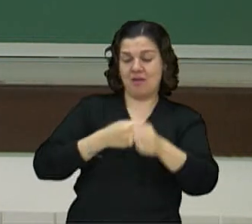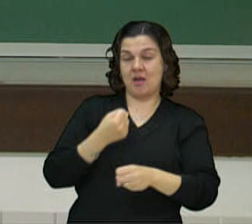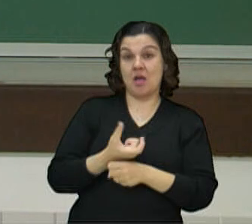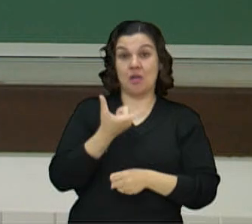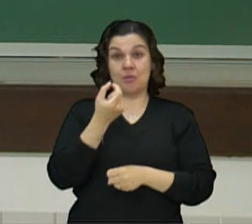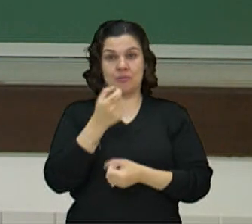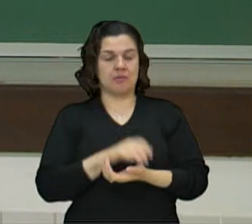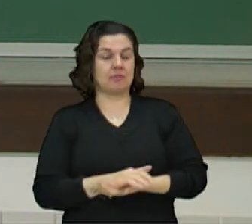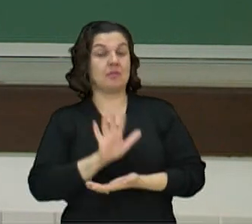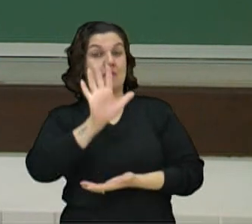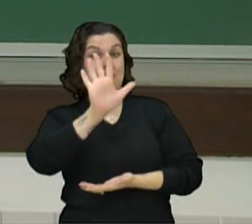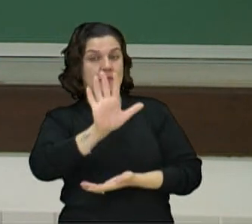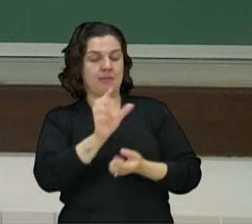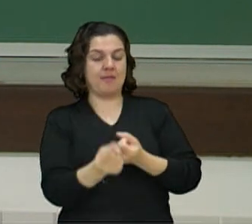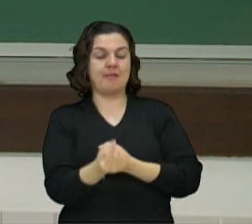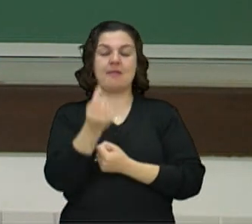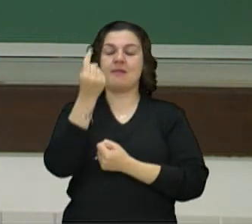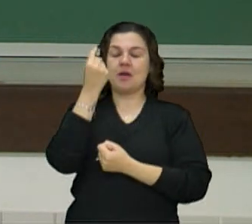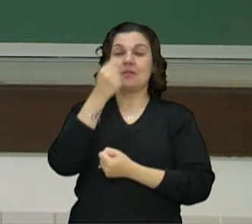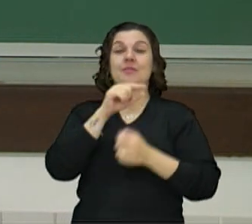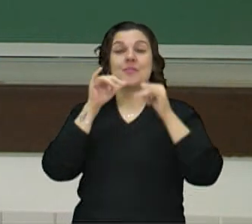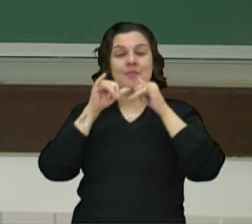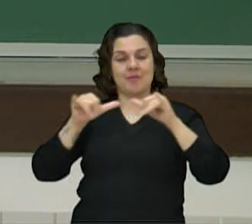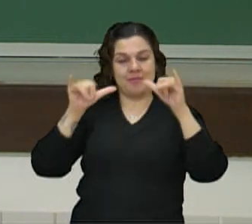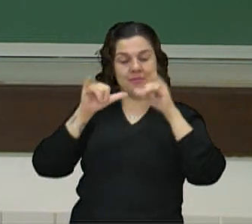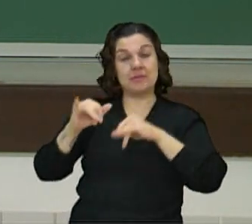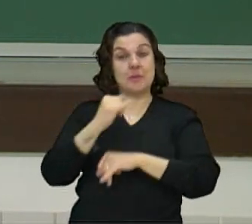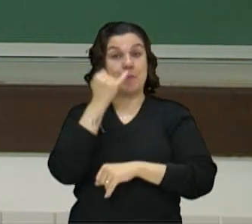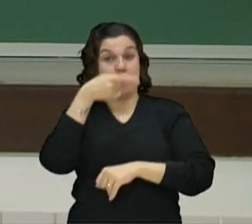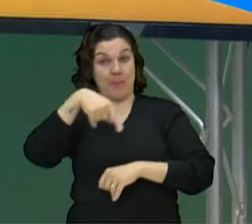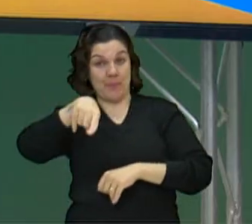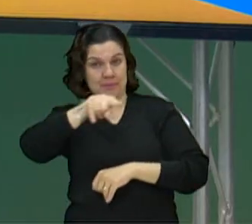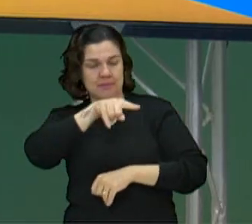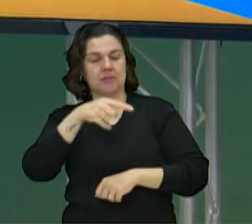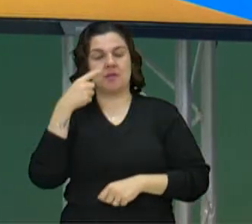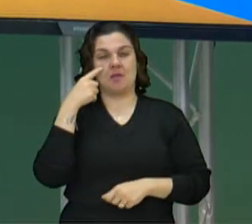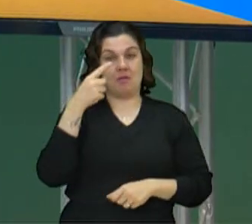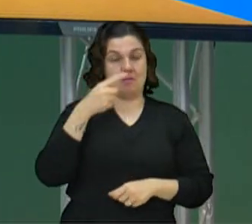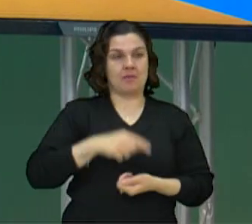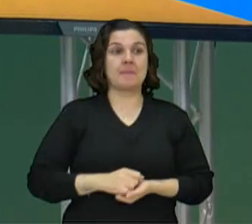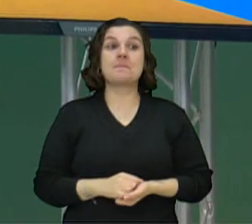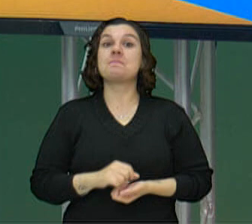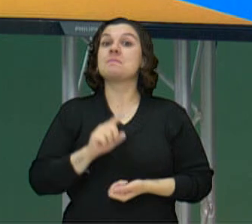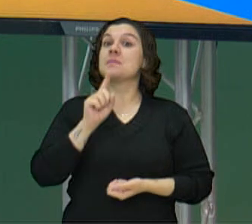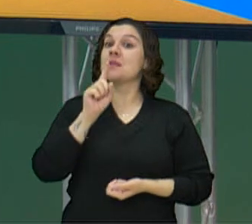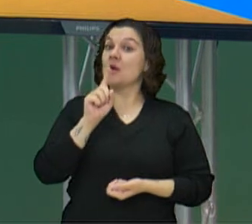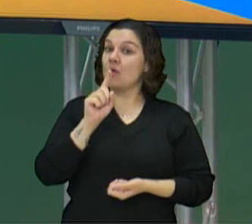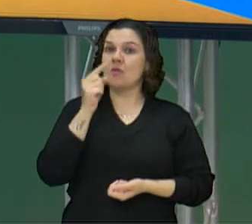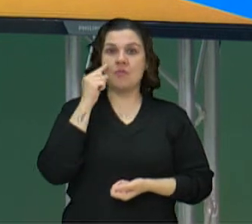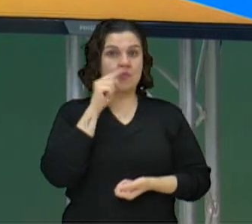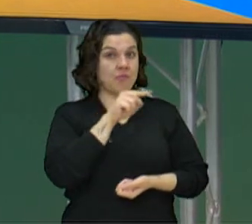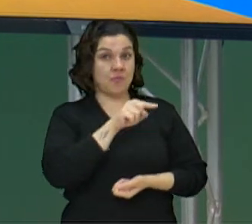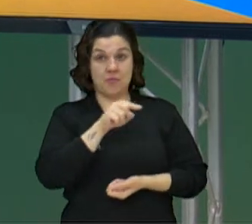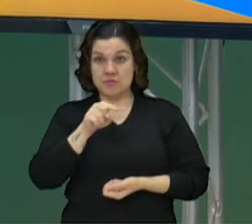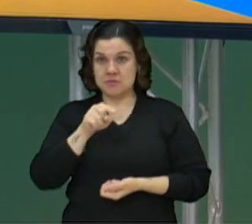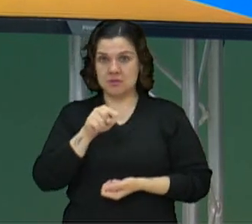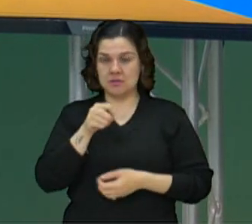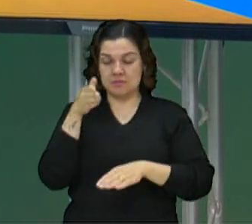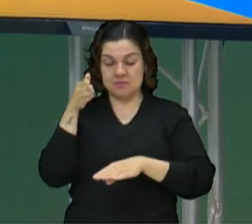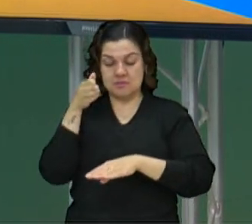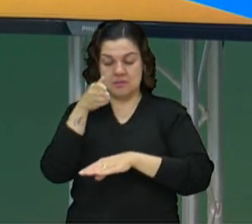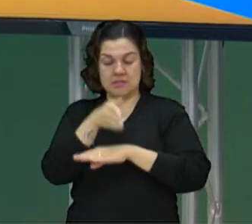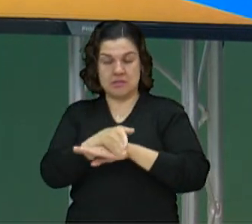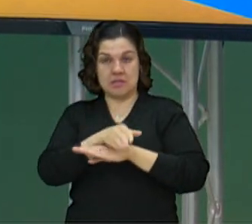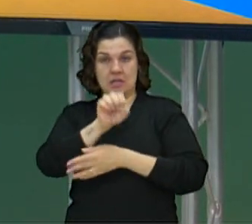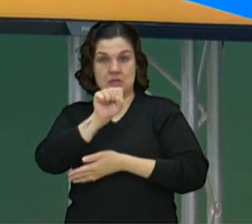Antes, para você lembrar, aqueles recadinhos super importantes. Presta atenção. Você que acessa as